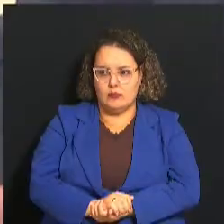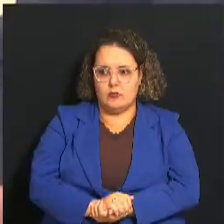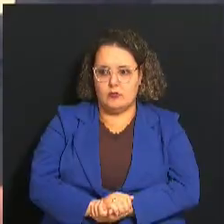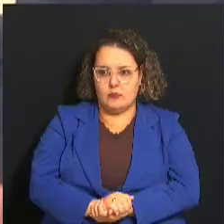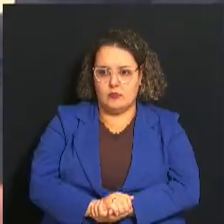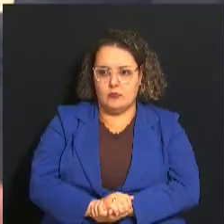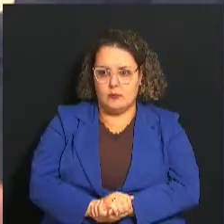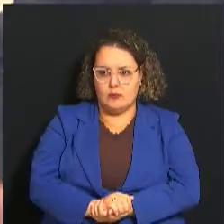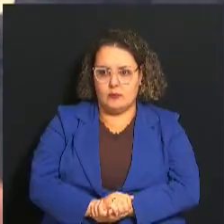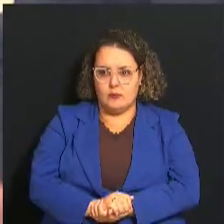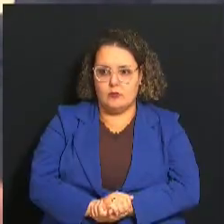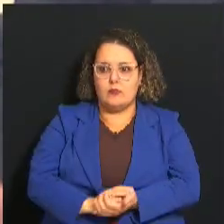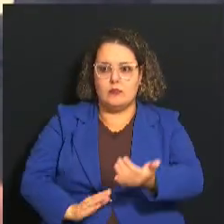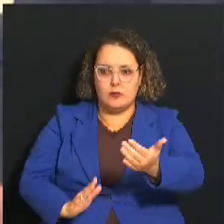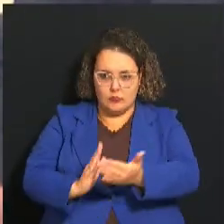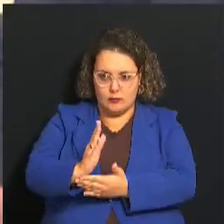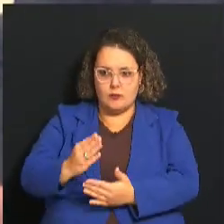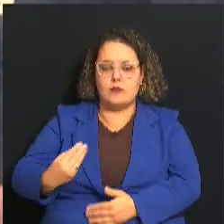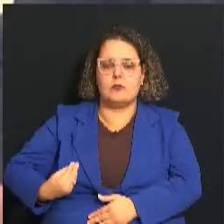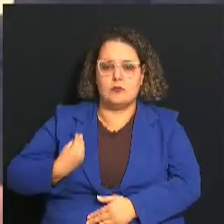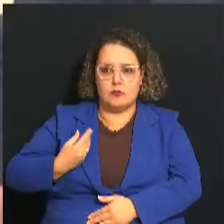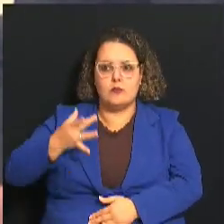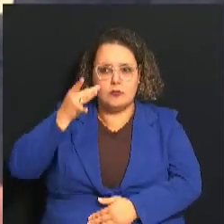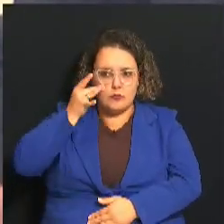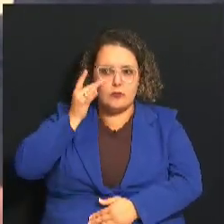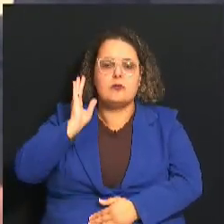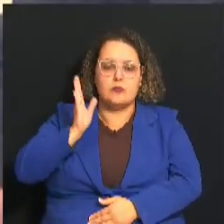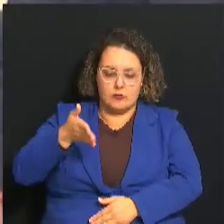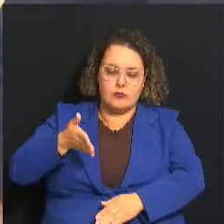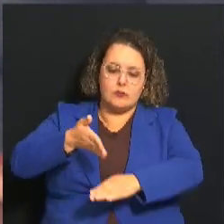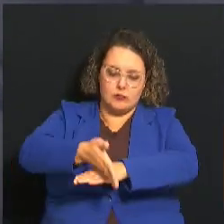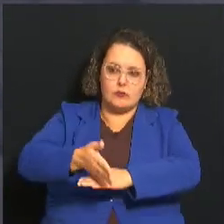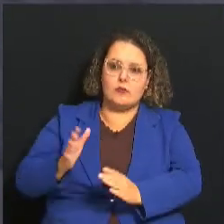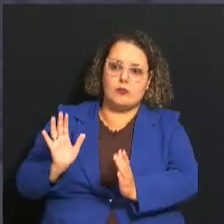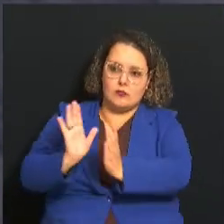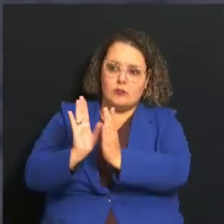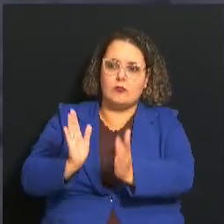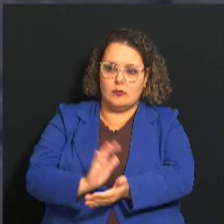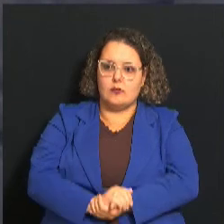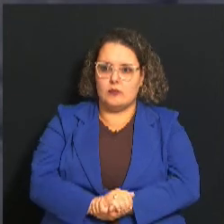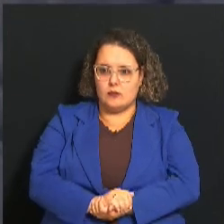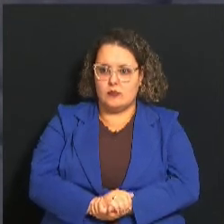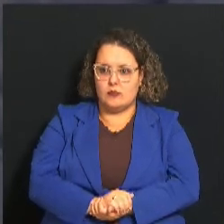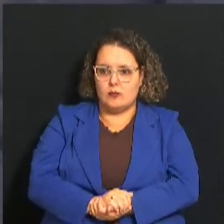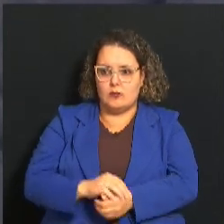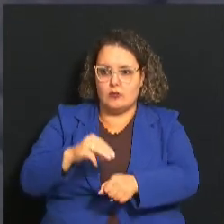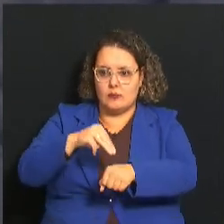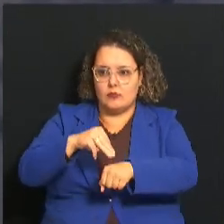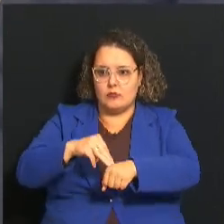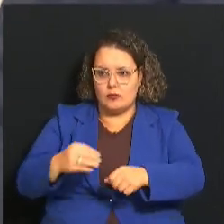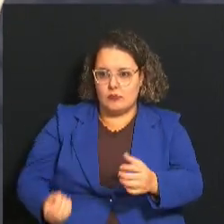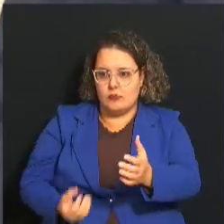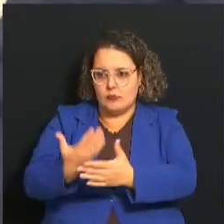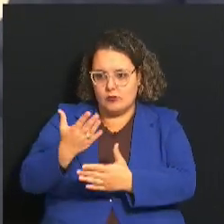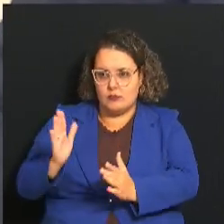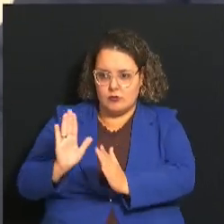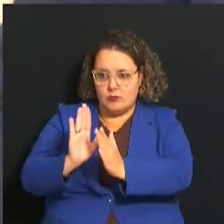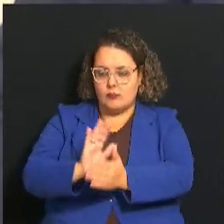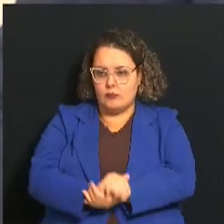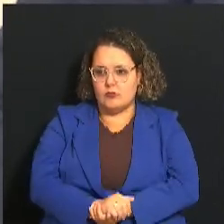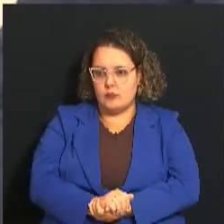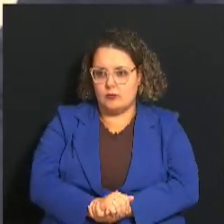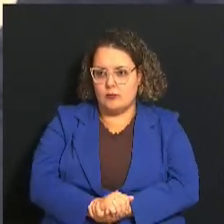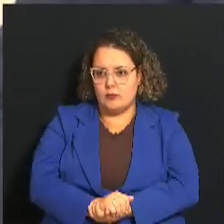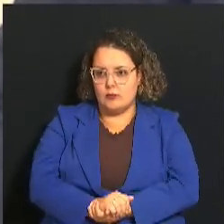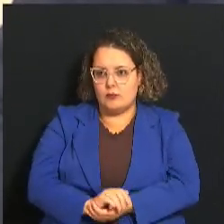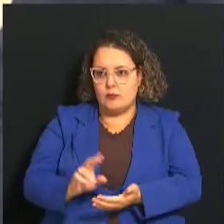já provasse que quem está aqui já faz parte da frente, como membro fundador até da frente. A gente colhe os